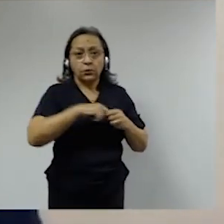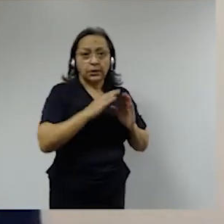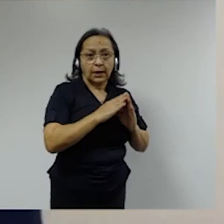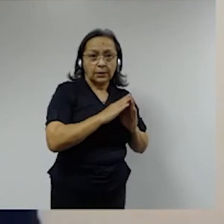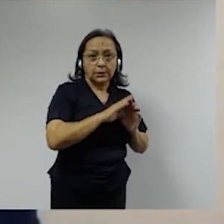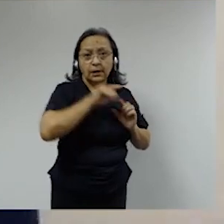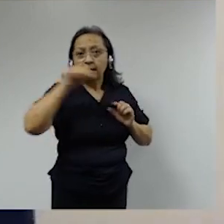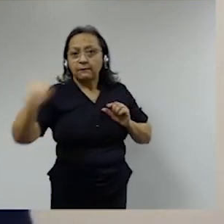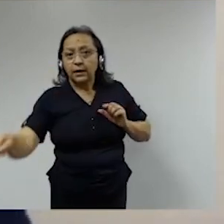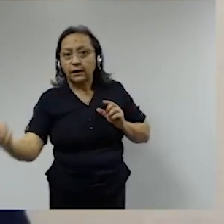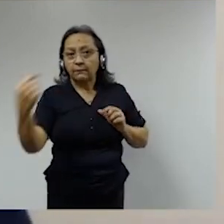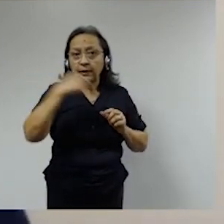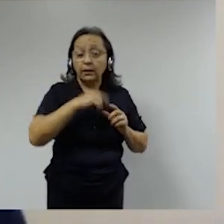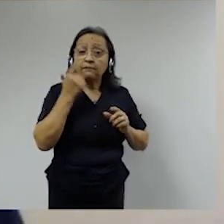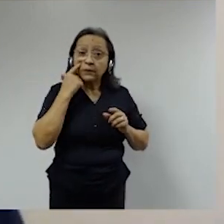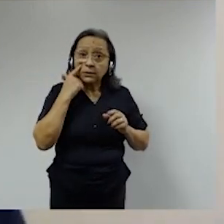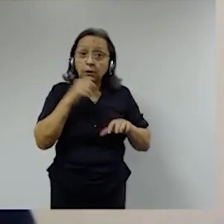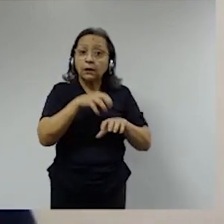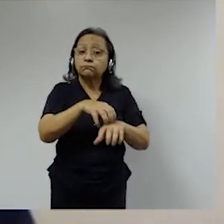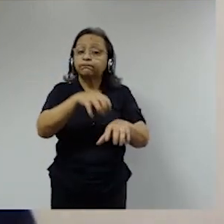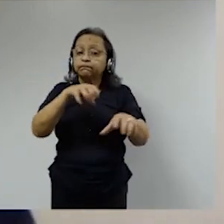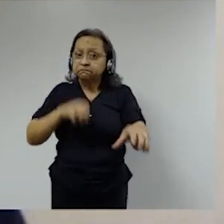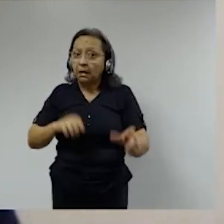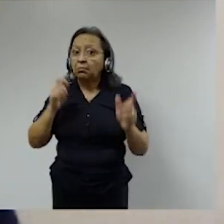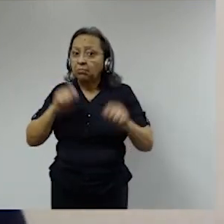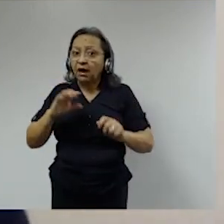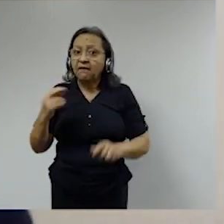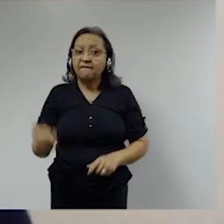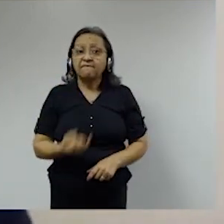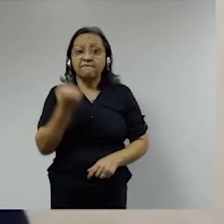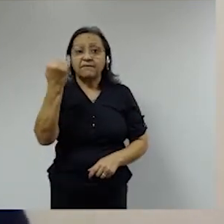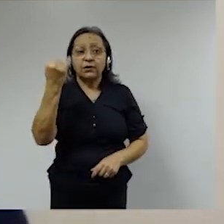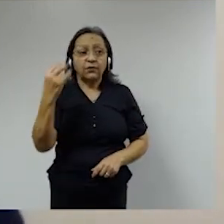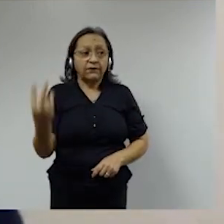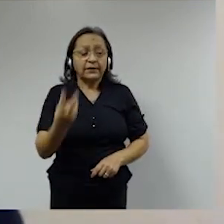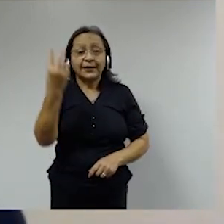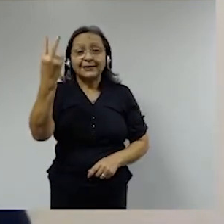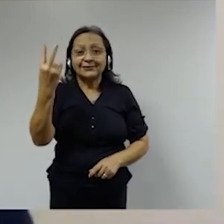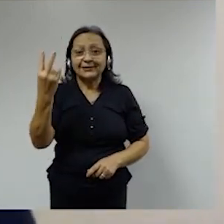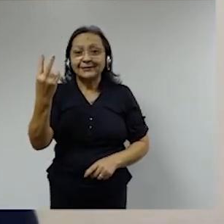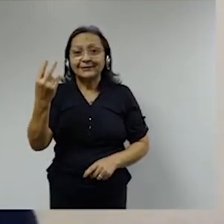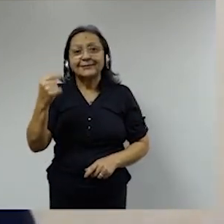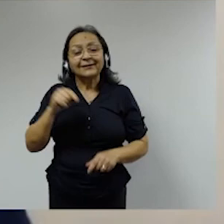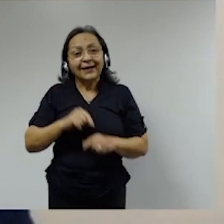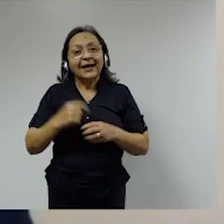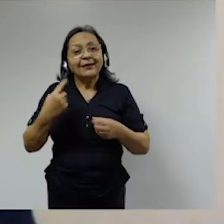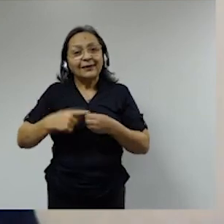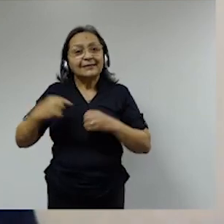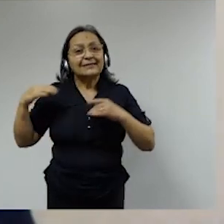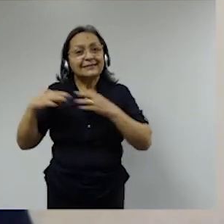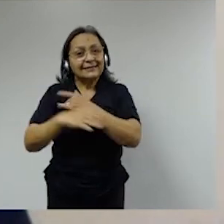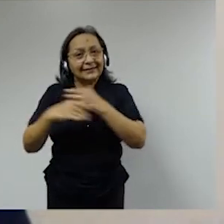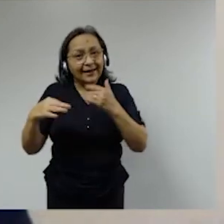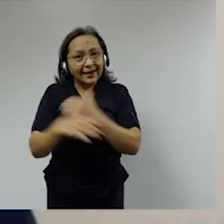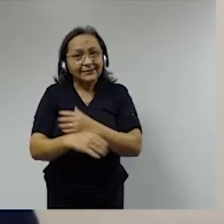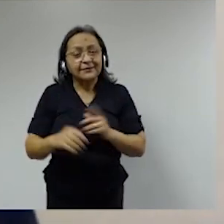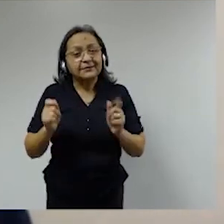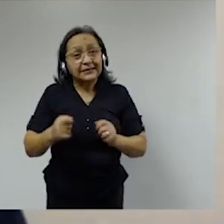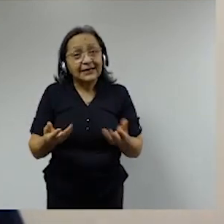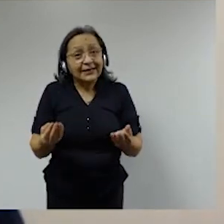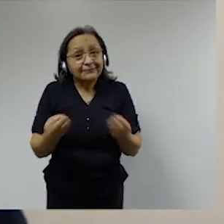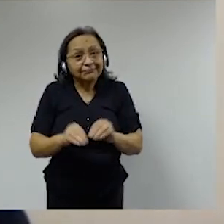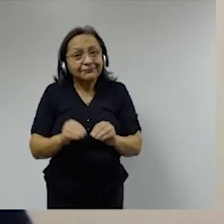teletrabalho pode trazer uma vantagem, inclusive em termos de mobilidade urbana, se ele for efetivamente implementado,